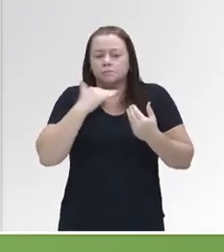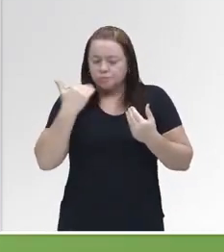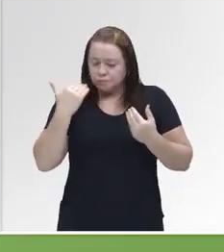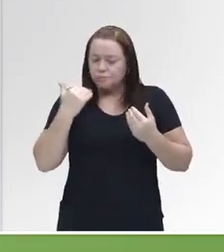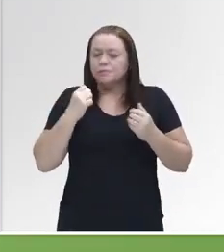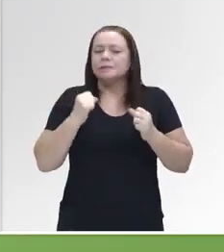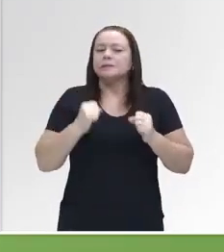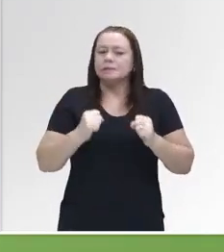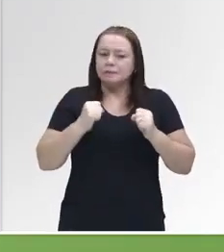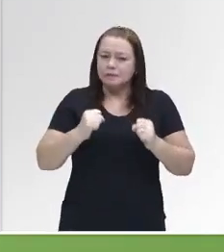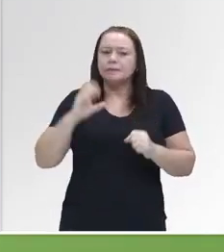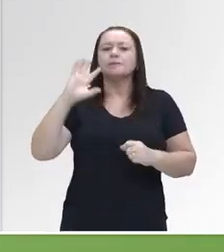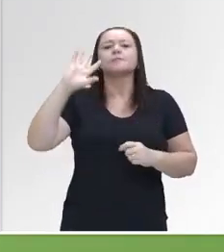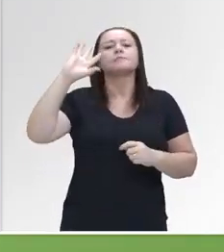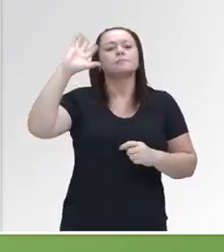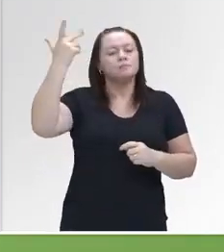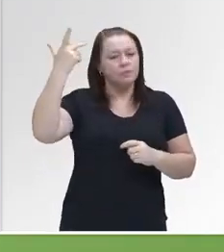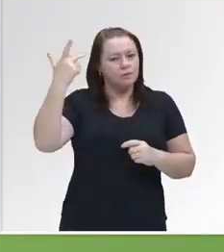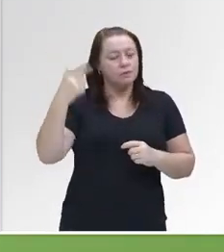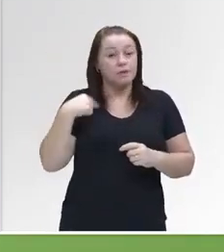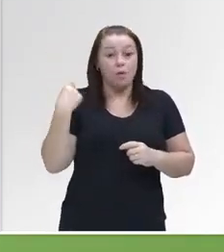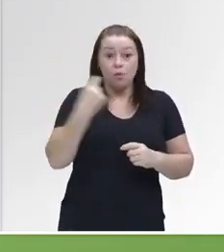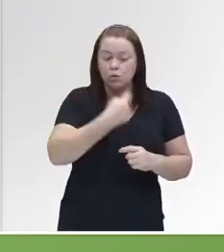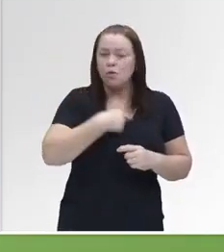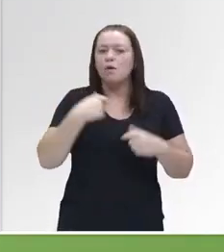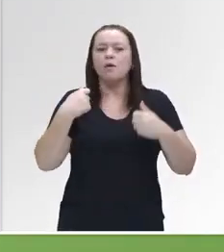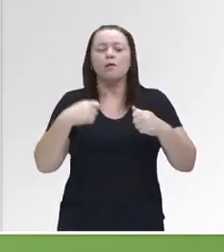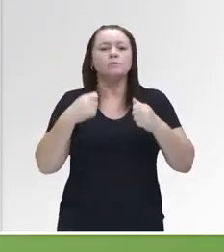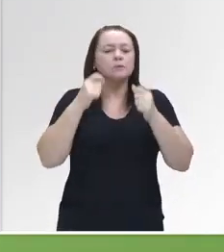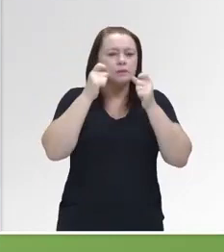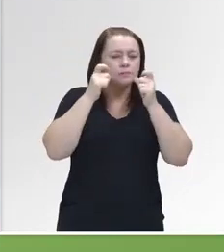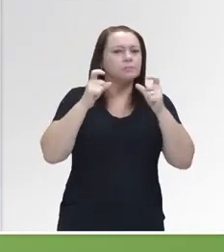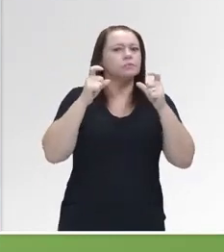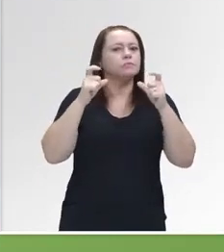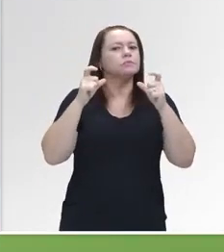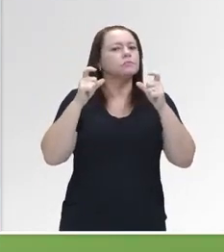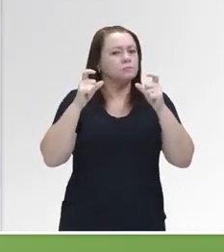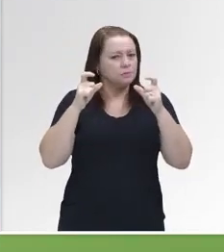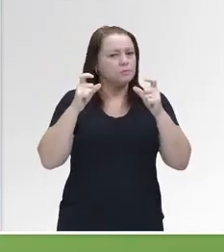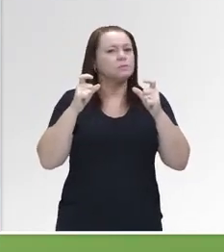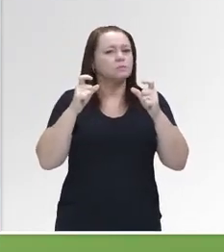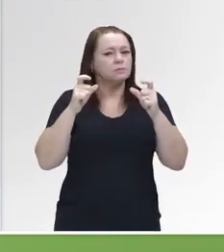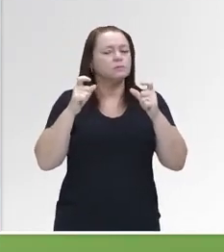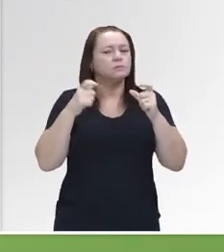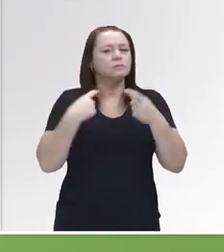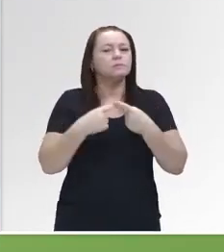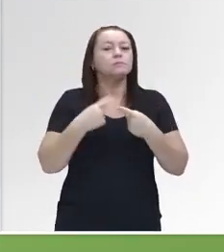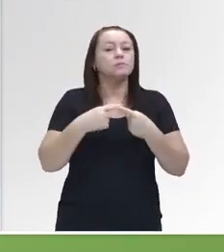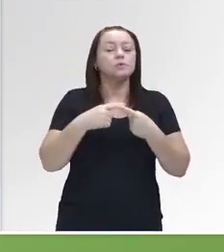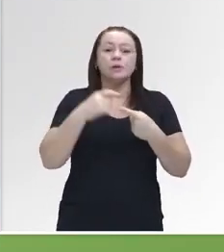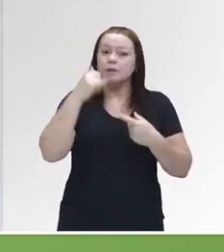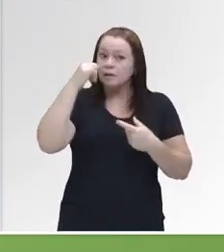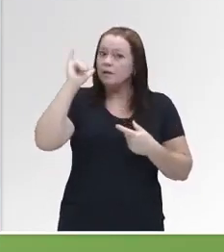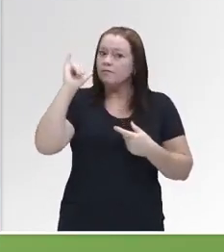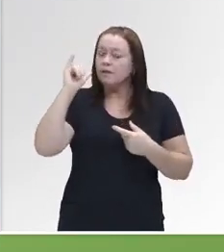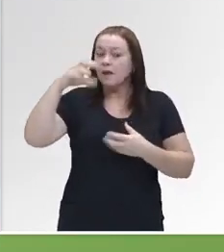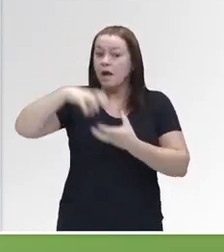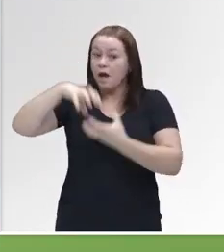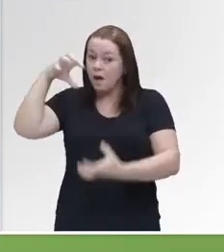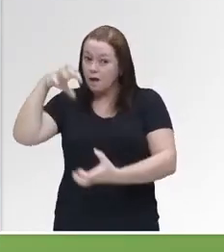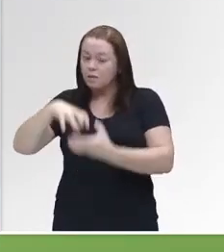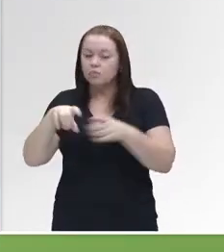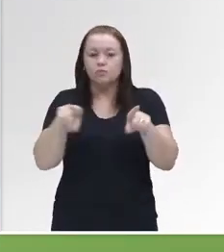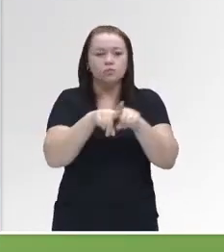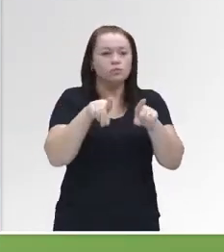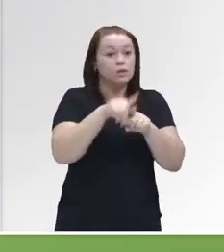um acidente que a gente precisa ficar atento, né? Com adultos e com crianças.